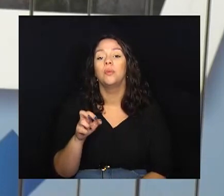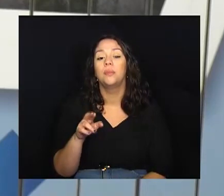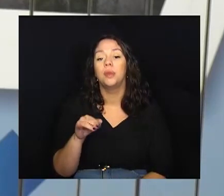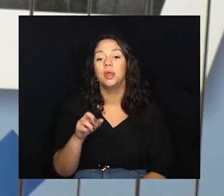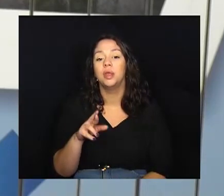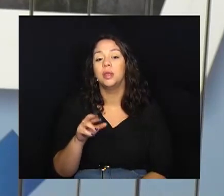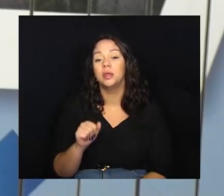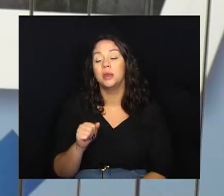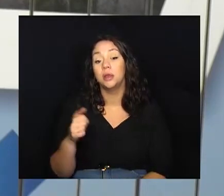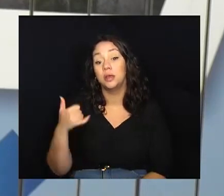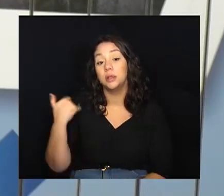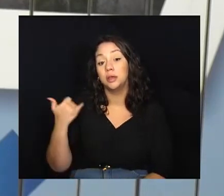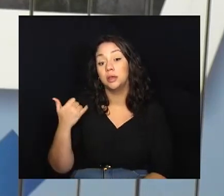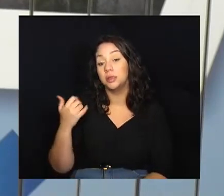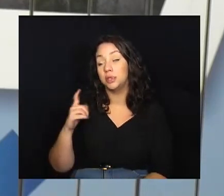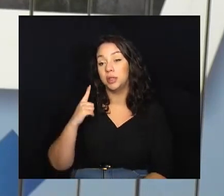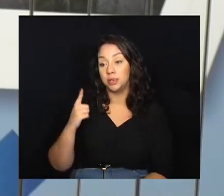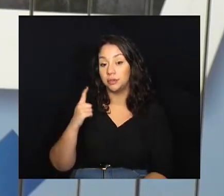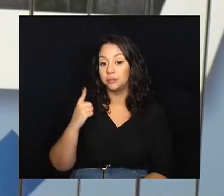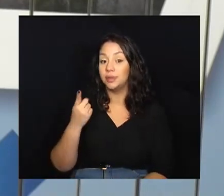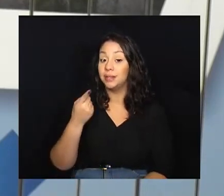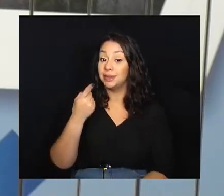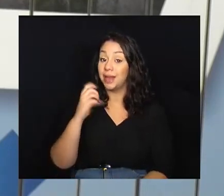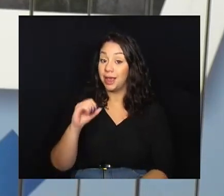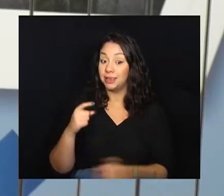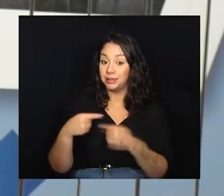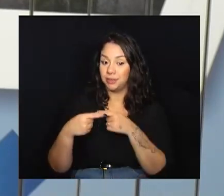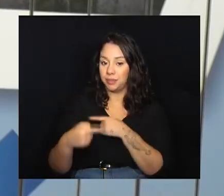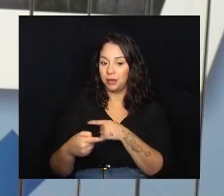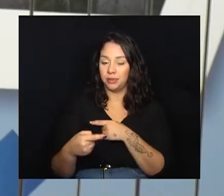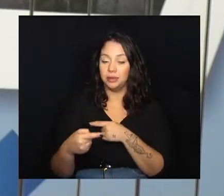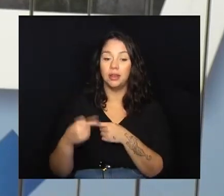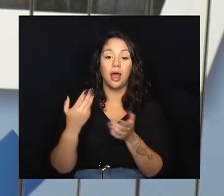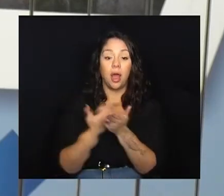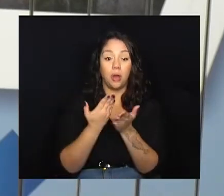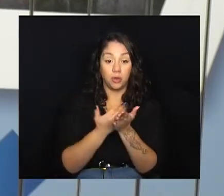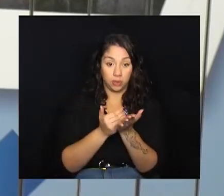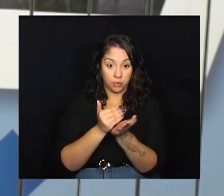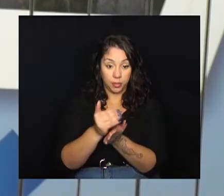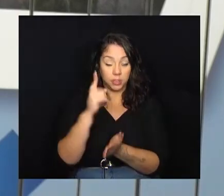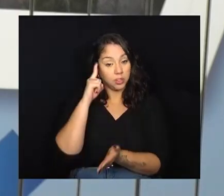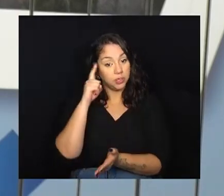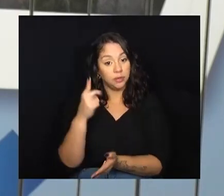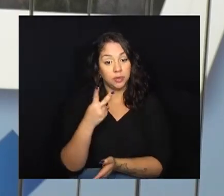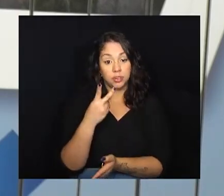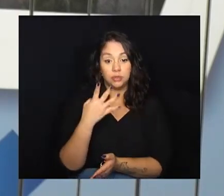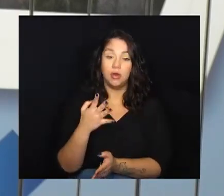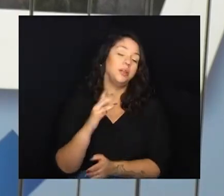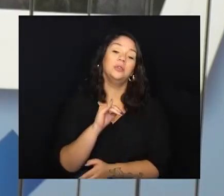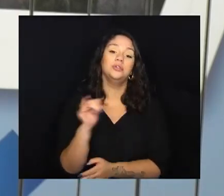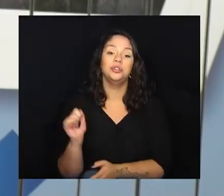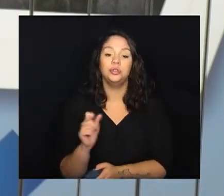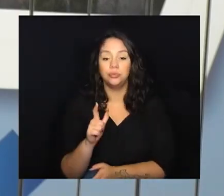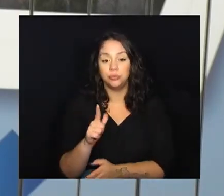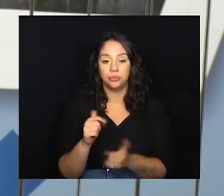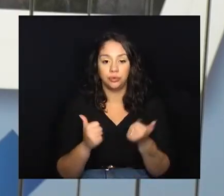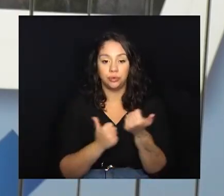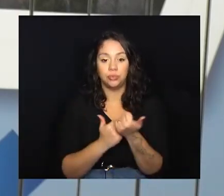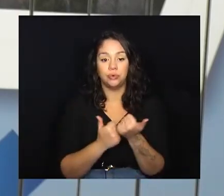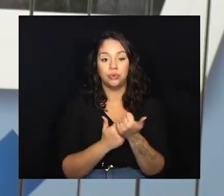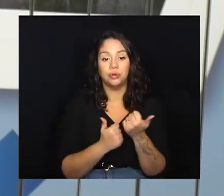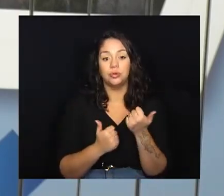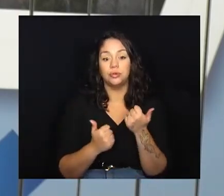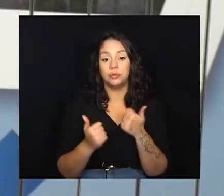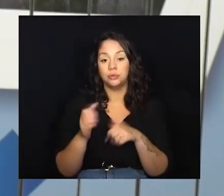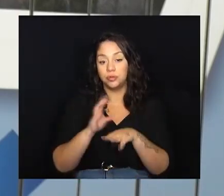duração de 10 semanas a previsão é que as aulas comecem no dia 24 de julho e o curso de auxiliar administrativo